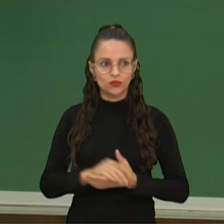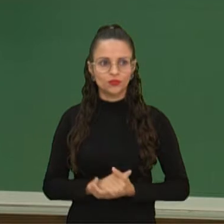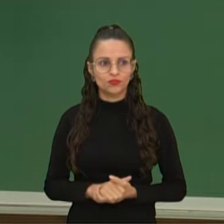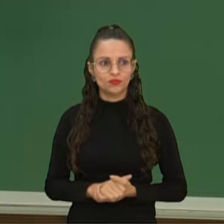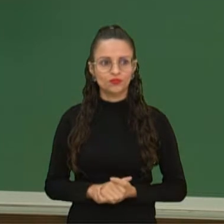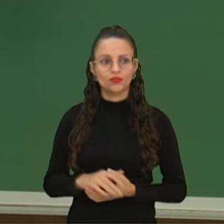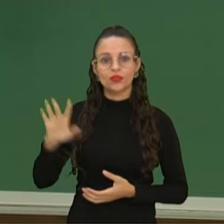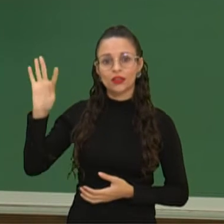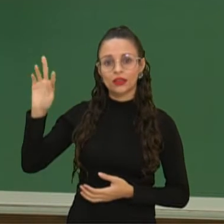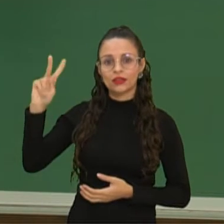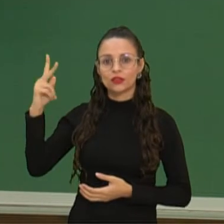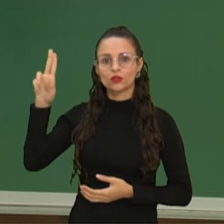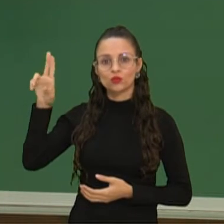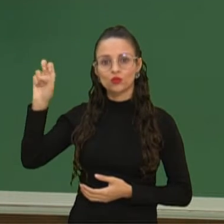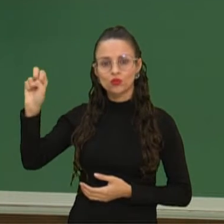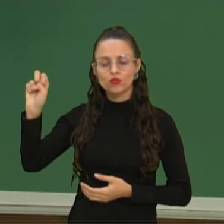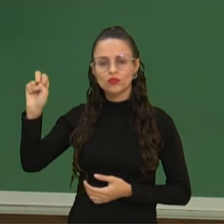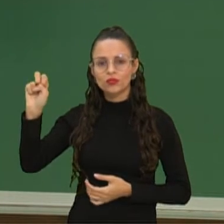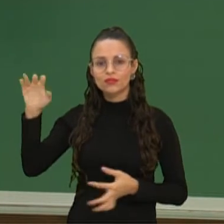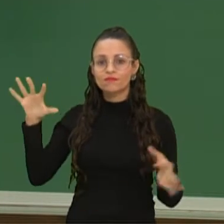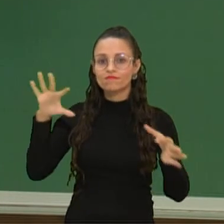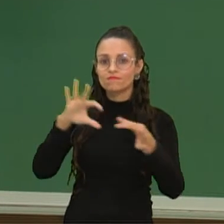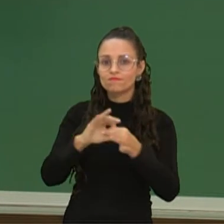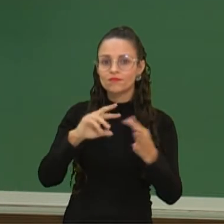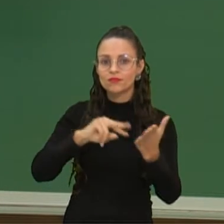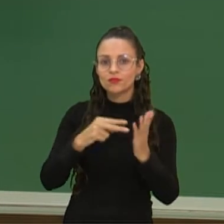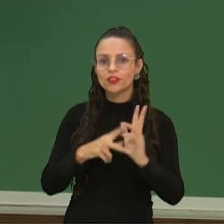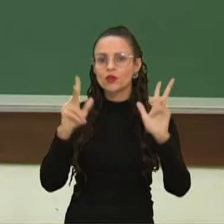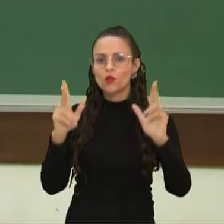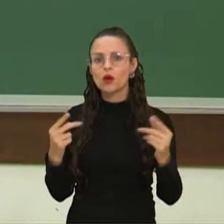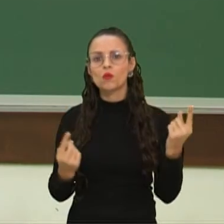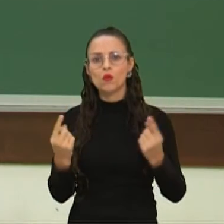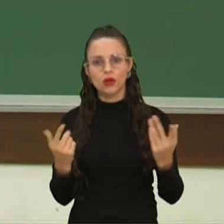que although or consequently.